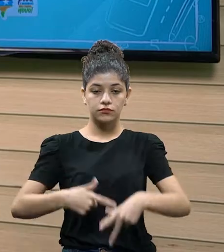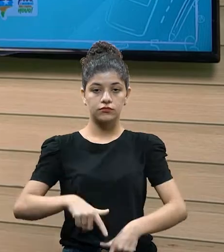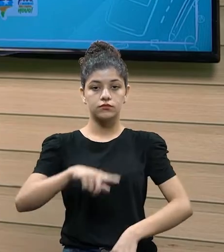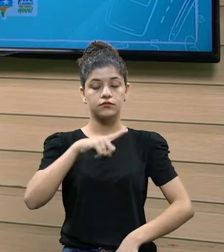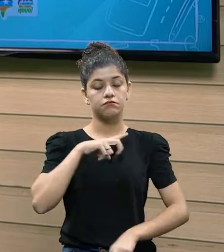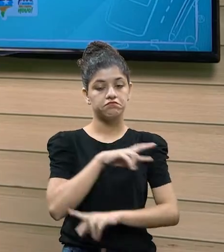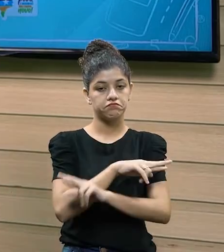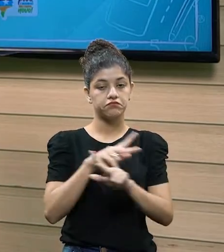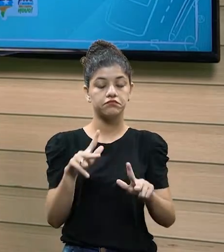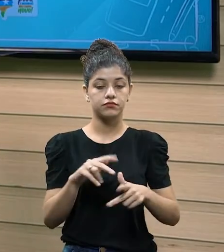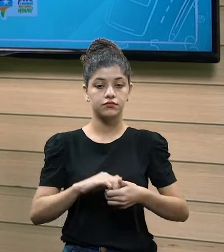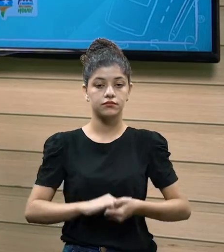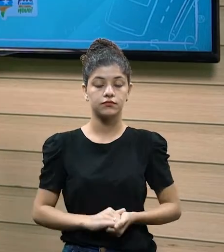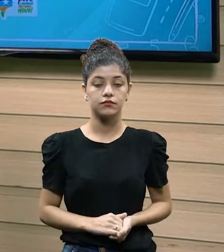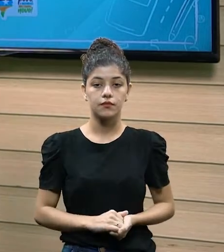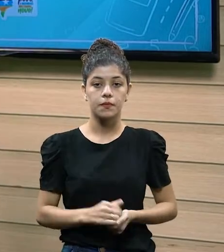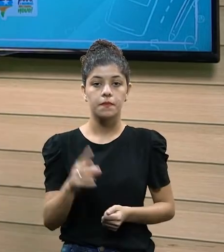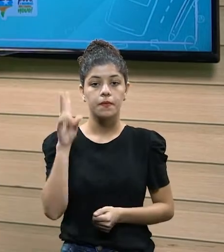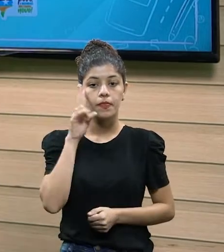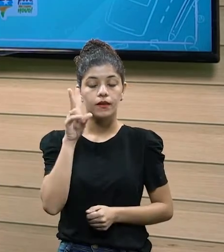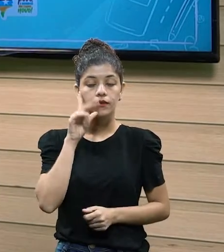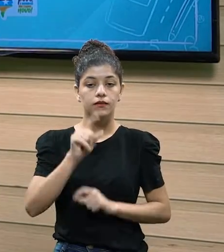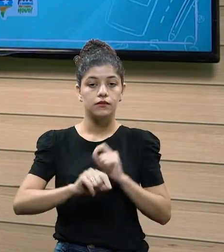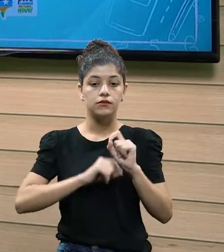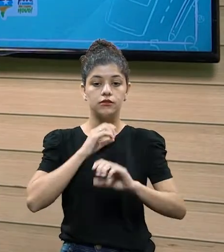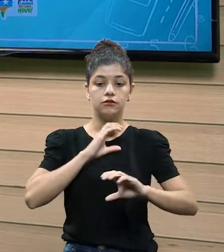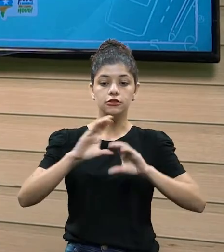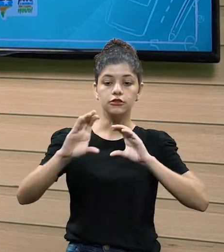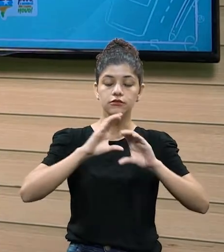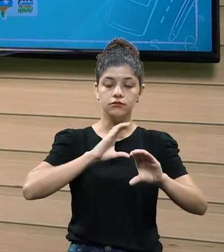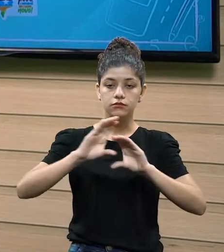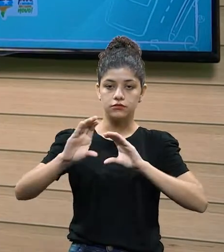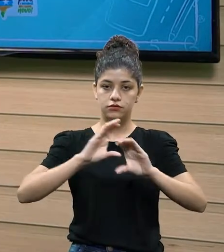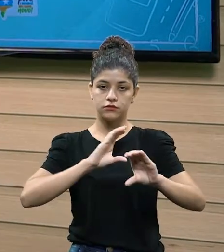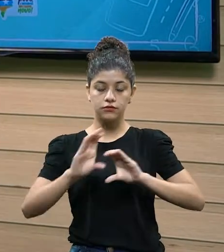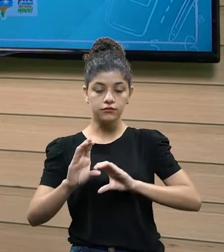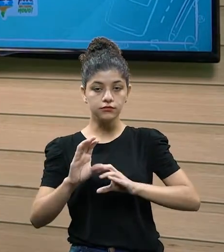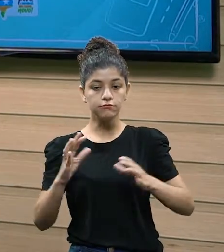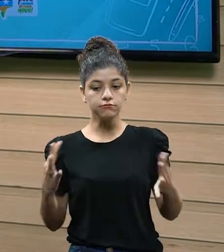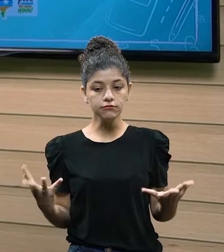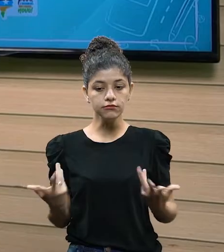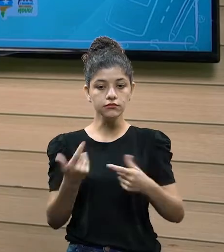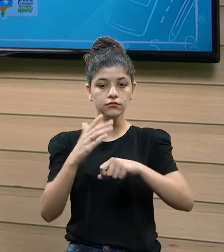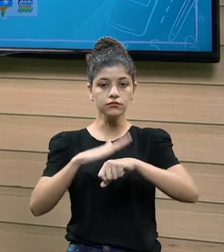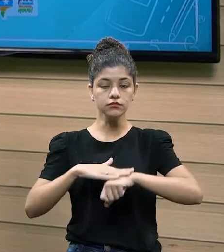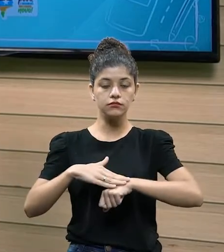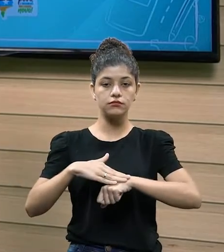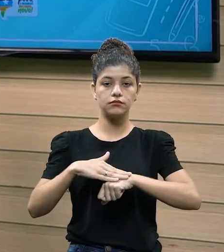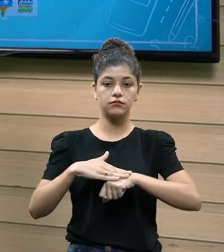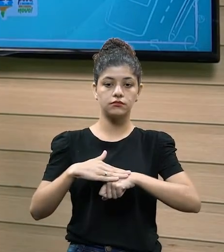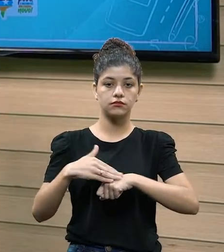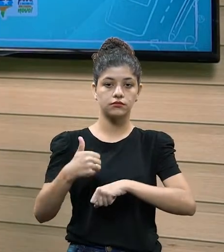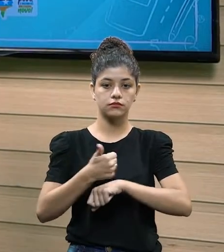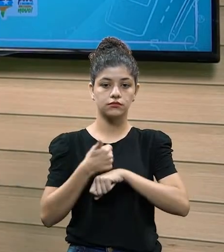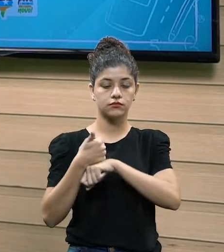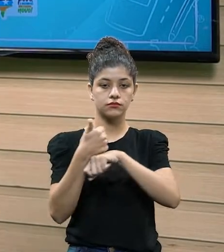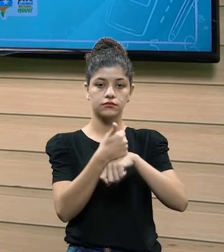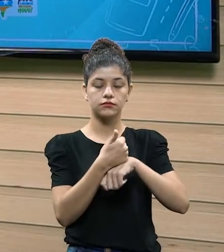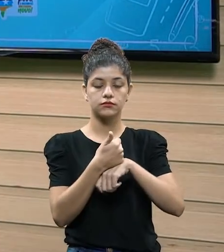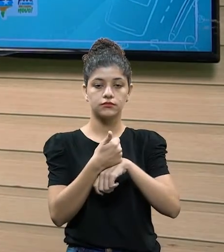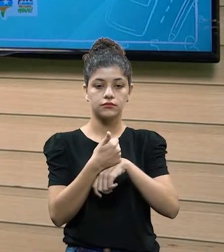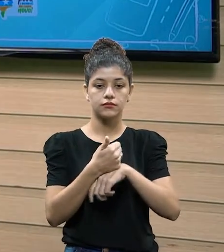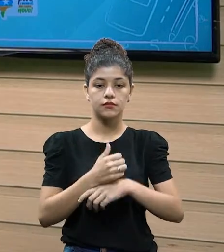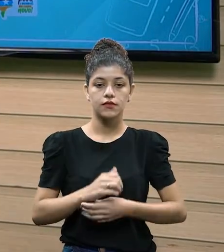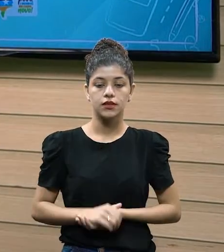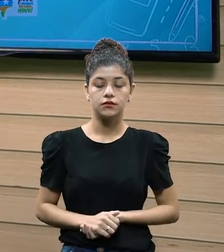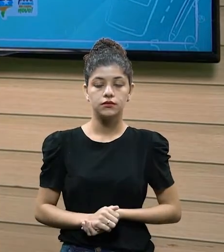diferença. E aí lembrando que questões como comunicação, competência, inspiração, saber dar um